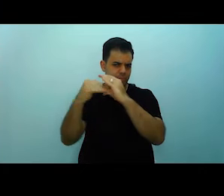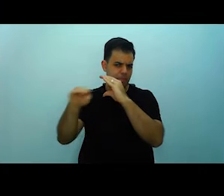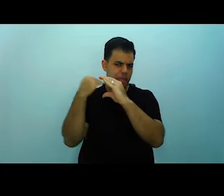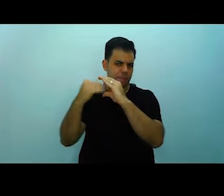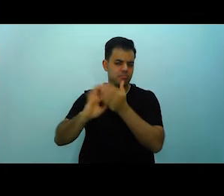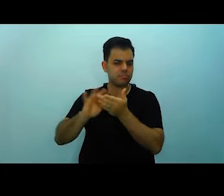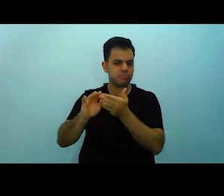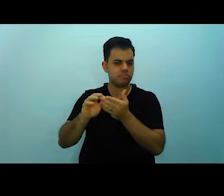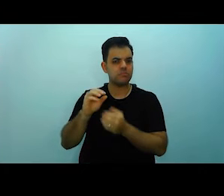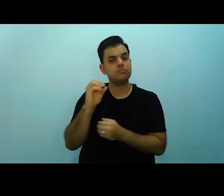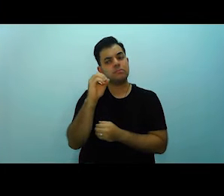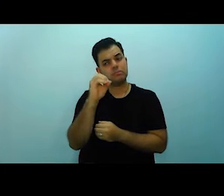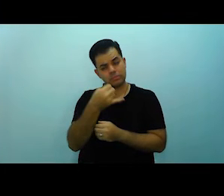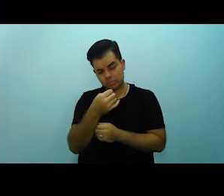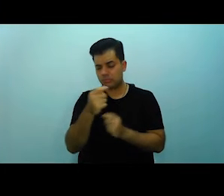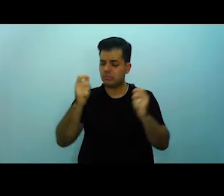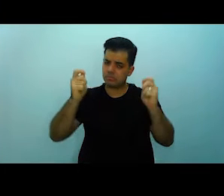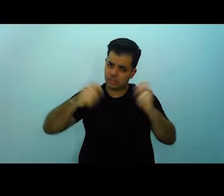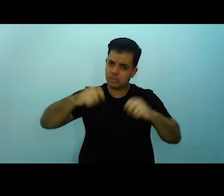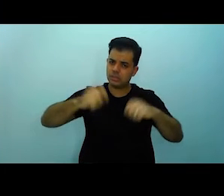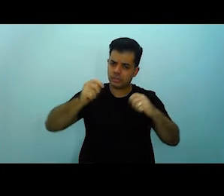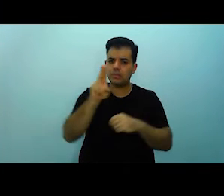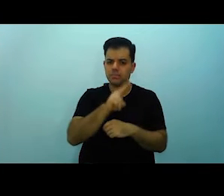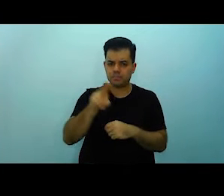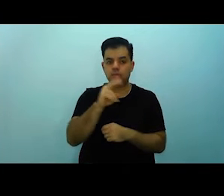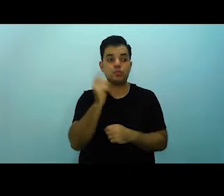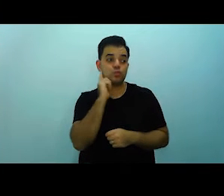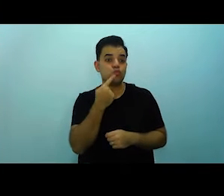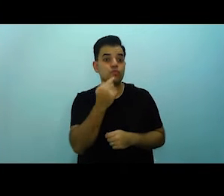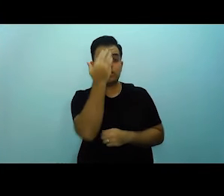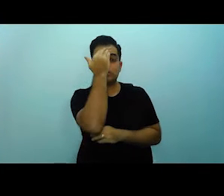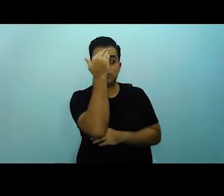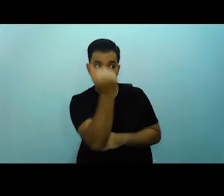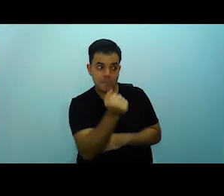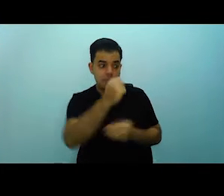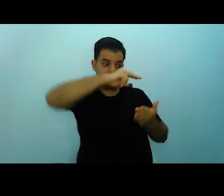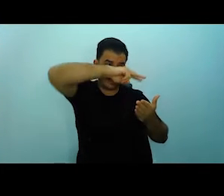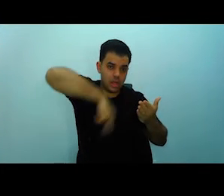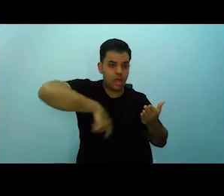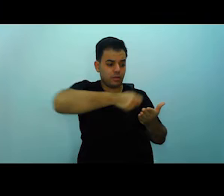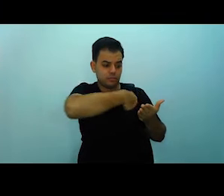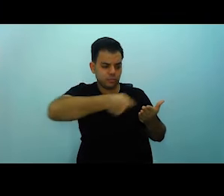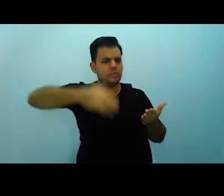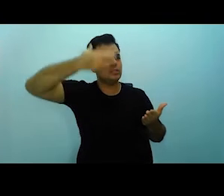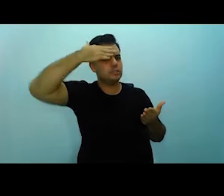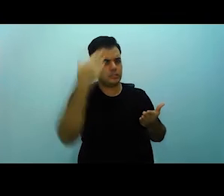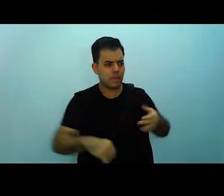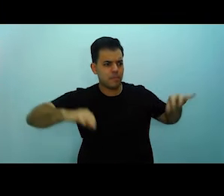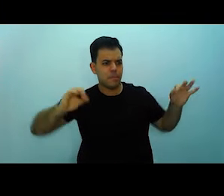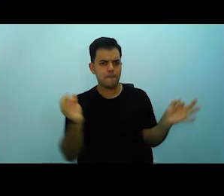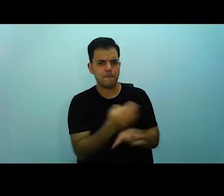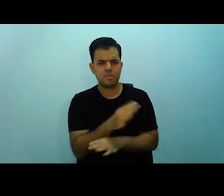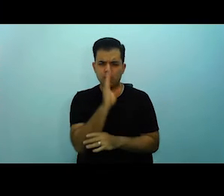E de fato é uma alternativa, né, para os surdos que sabem, né, ler e escrever, mas simplesmente o